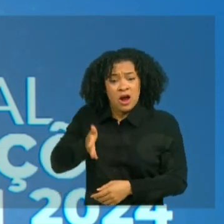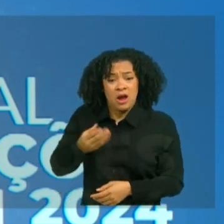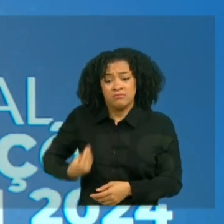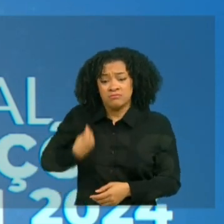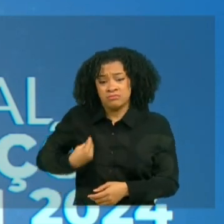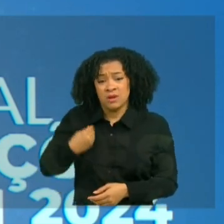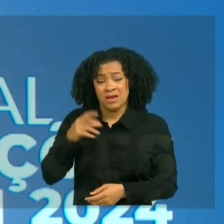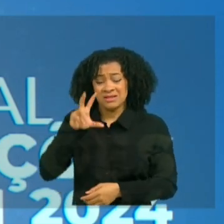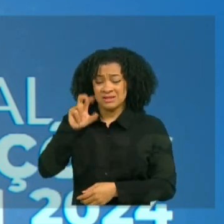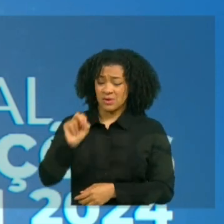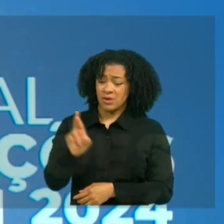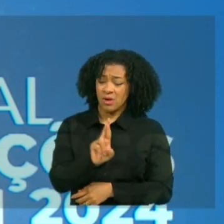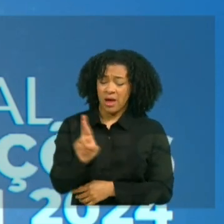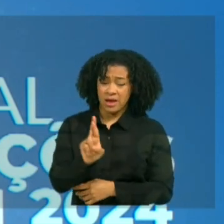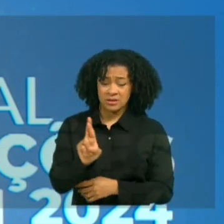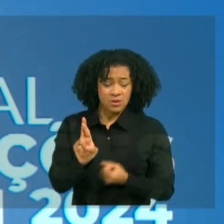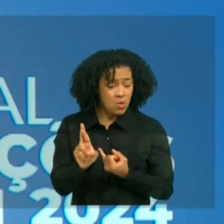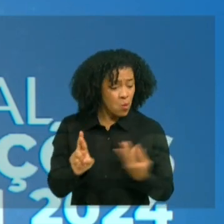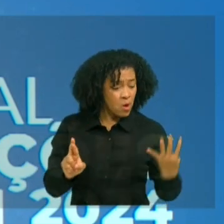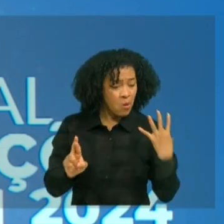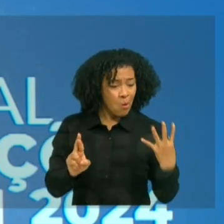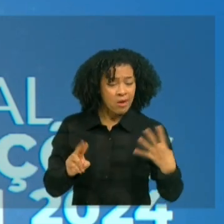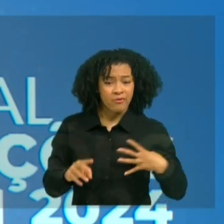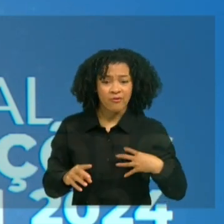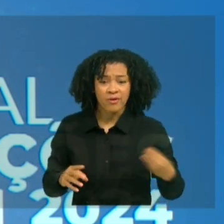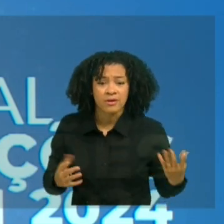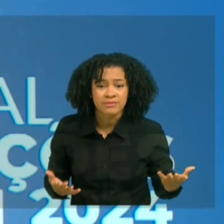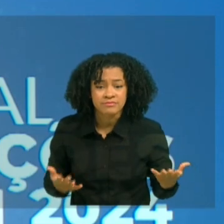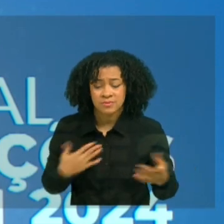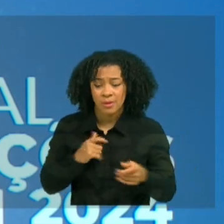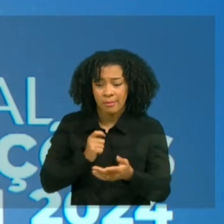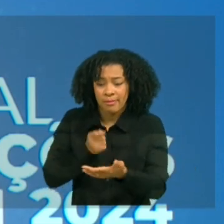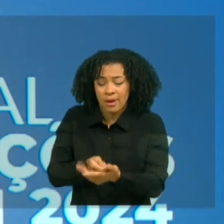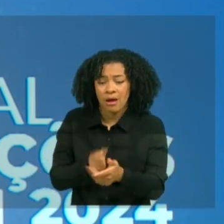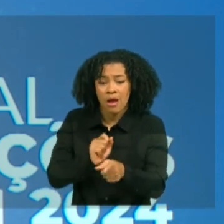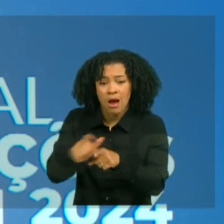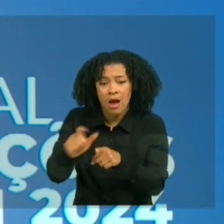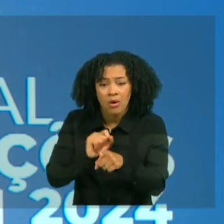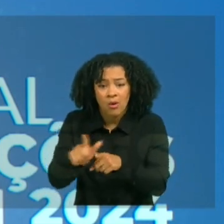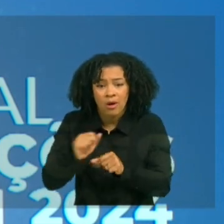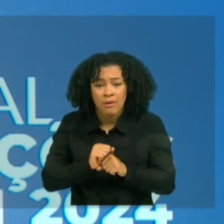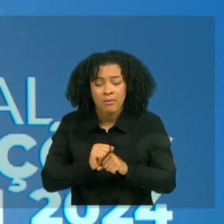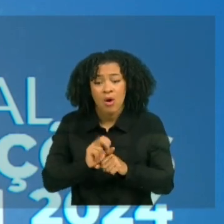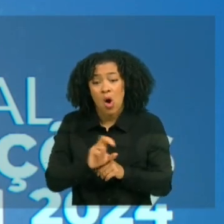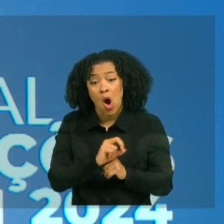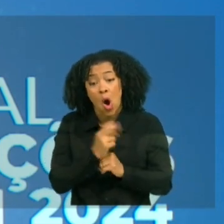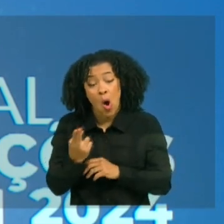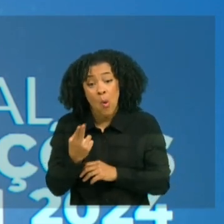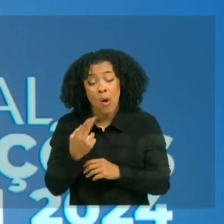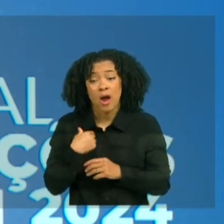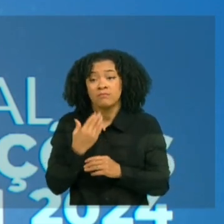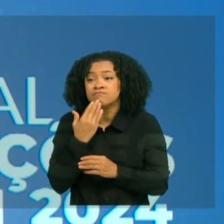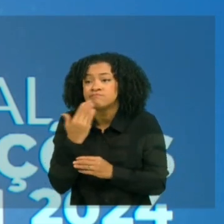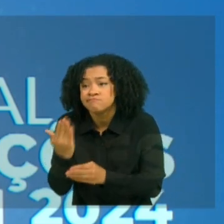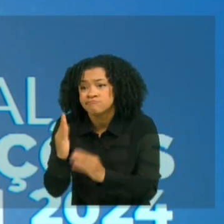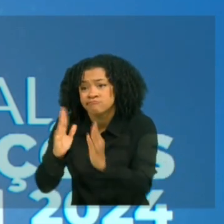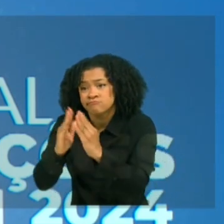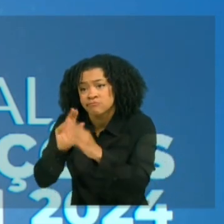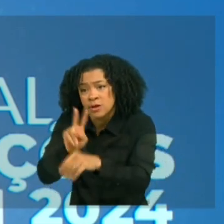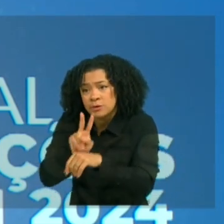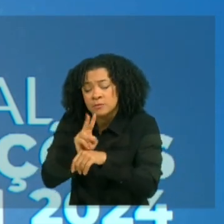com r$ 50 e com quatro filhos eu pagava aluguel ou vivia de favor na casa dos